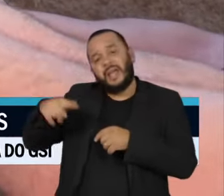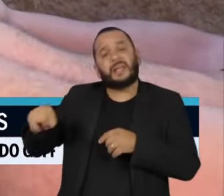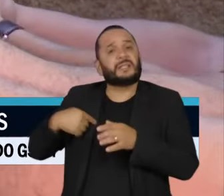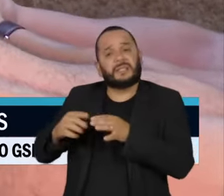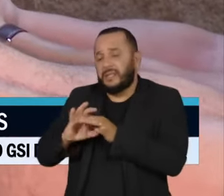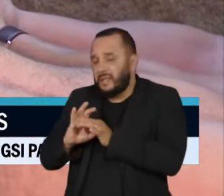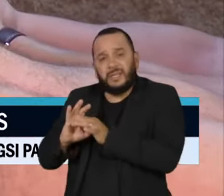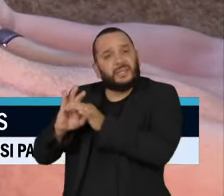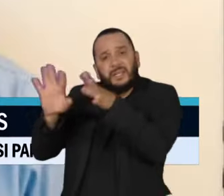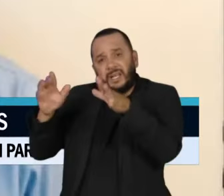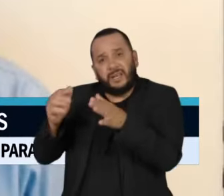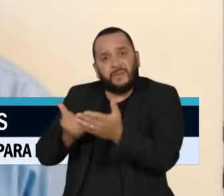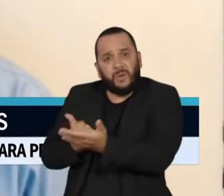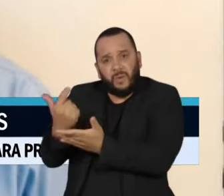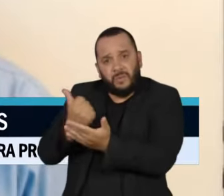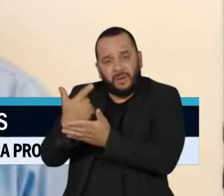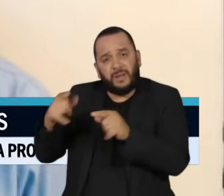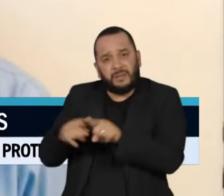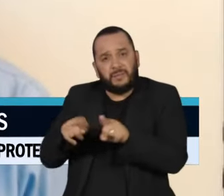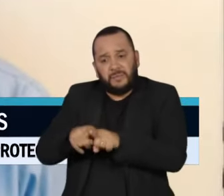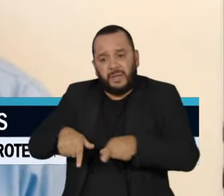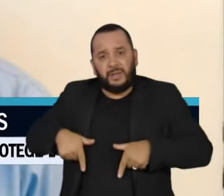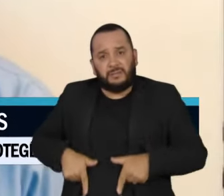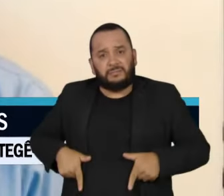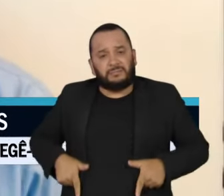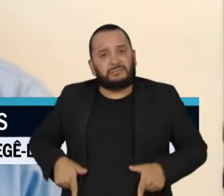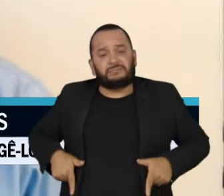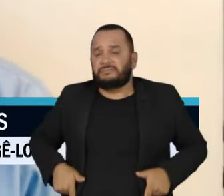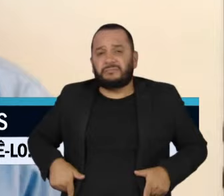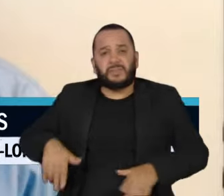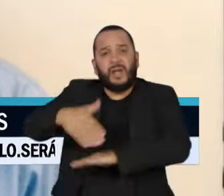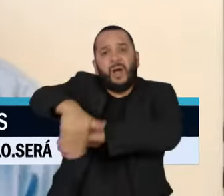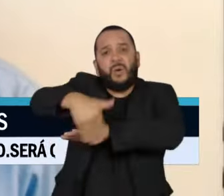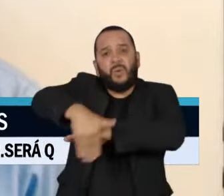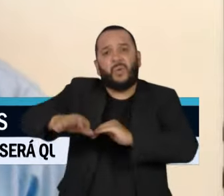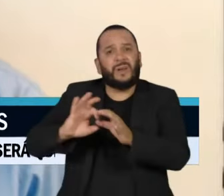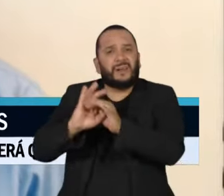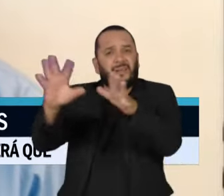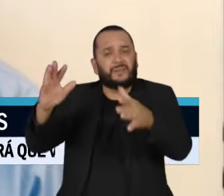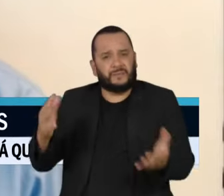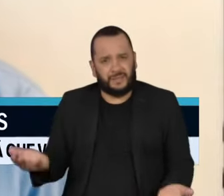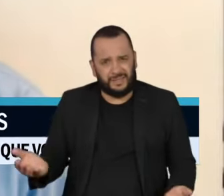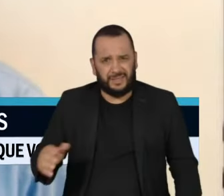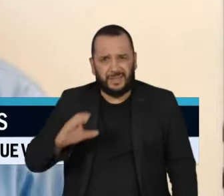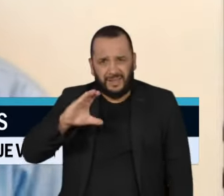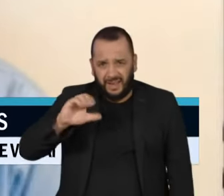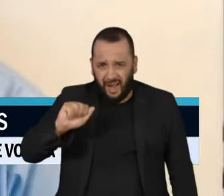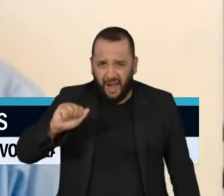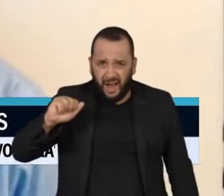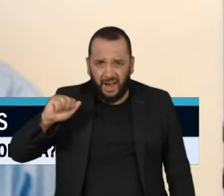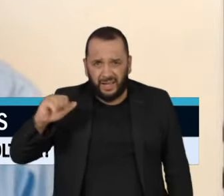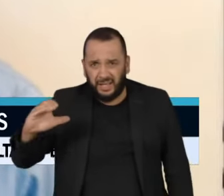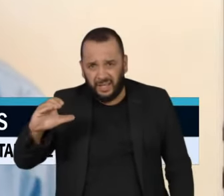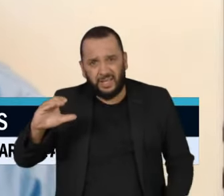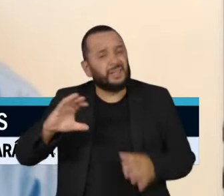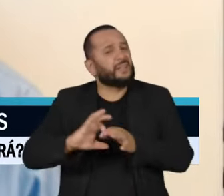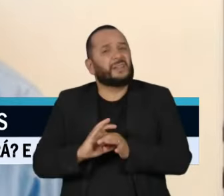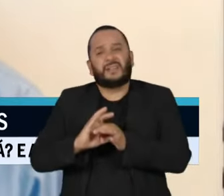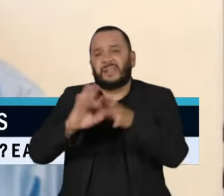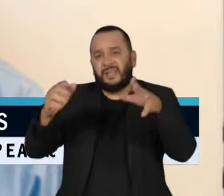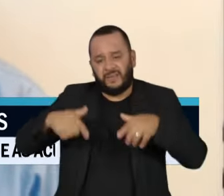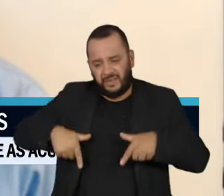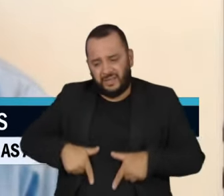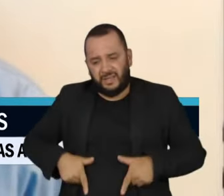armamentos flexibilizados. Que é o porte de trânsito, que é utilizado pelos CACs para circularem armados pelas